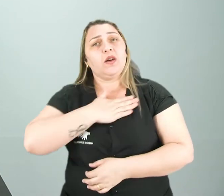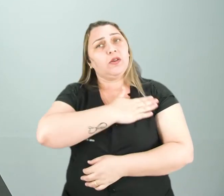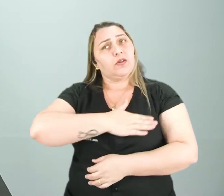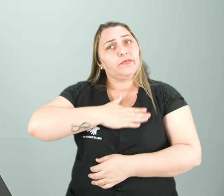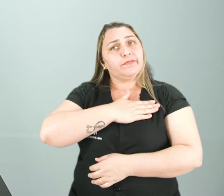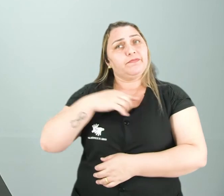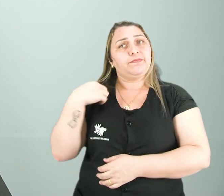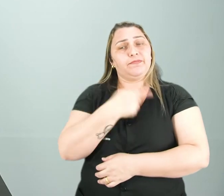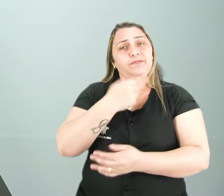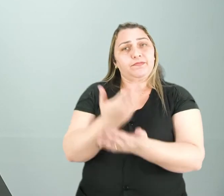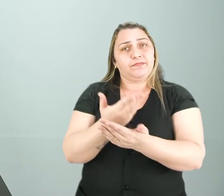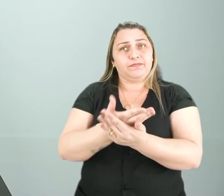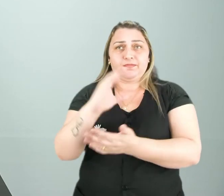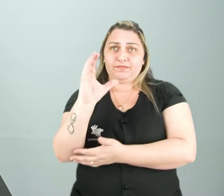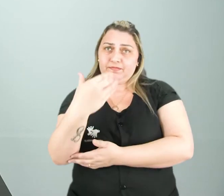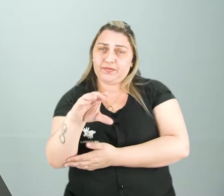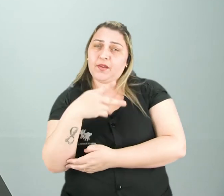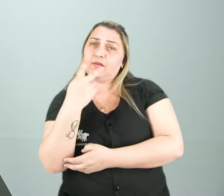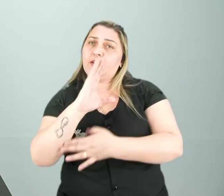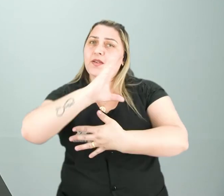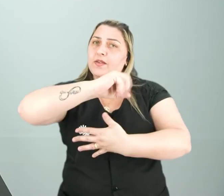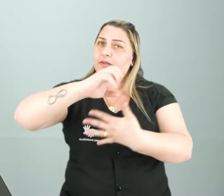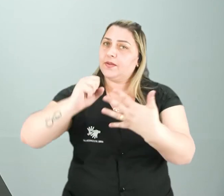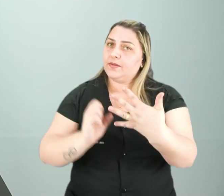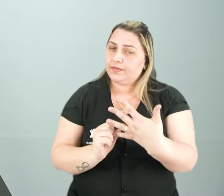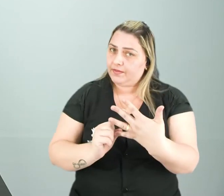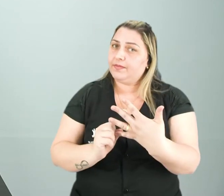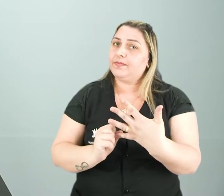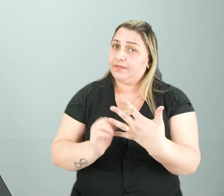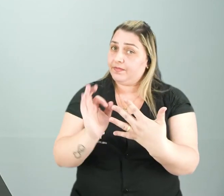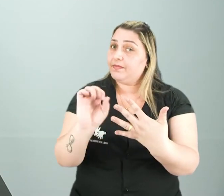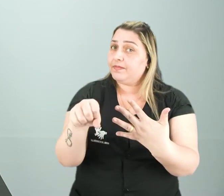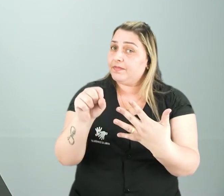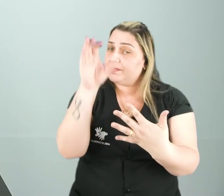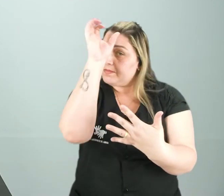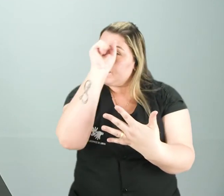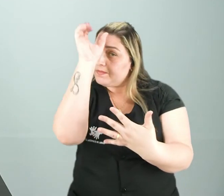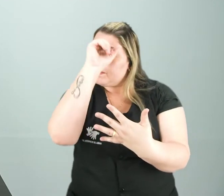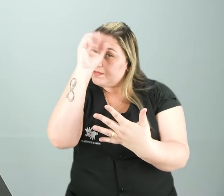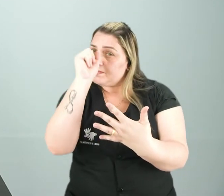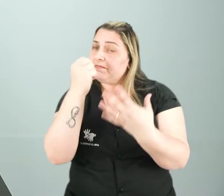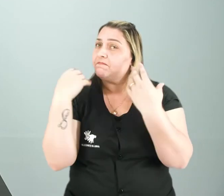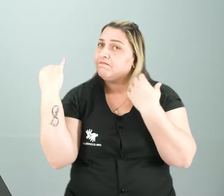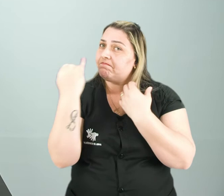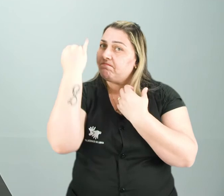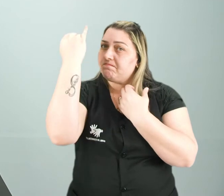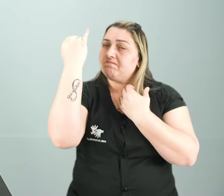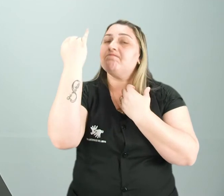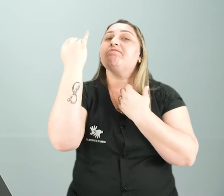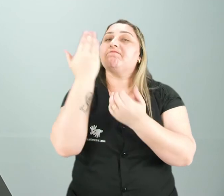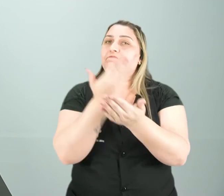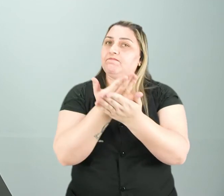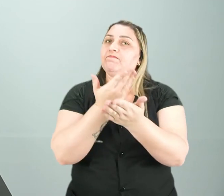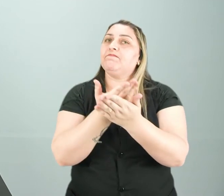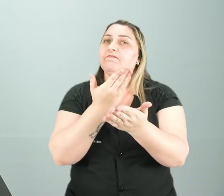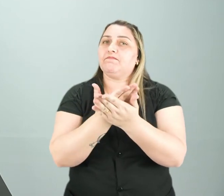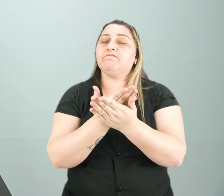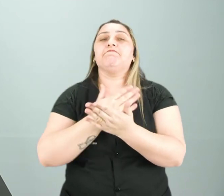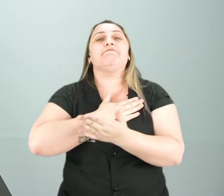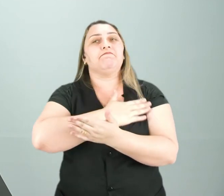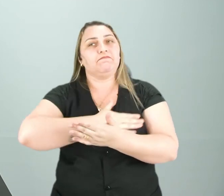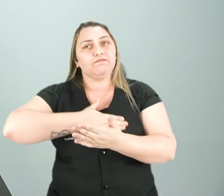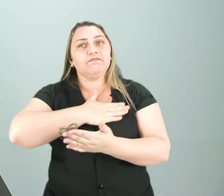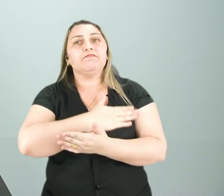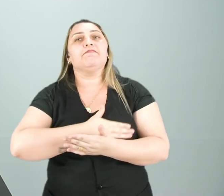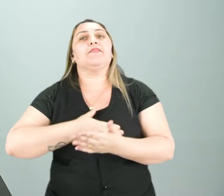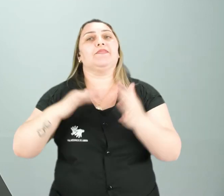gostaram da nossa aula de ciências? Falamos sobre cadeia alimentar? Sim, aprenderam muitas coisas importantes nesta aula? Eu